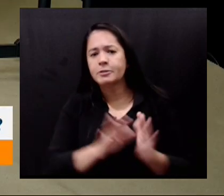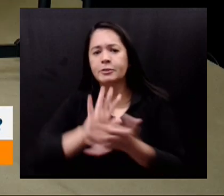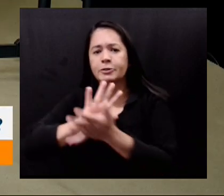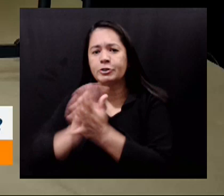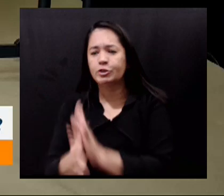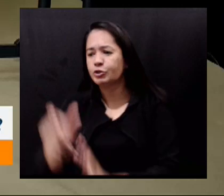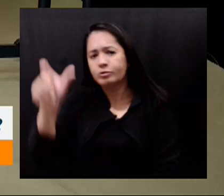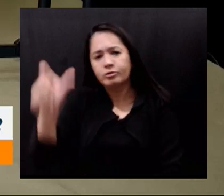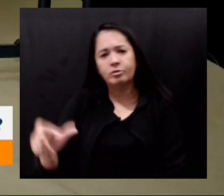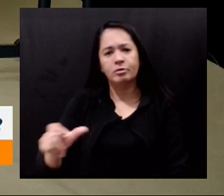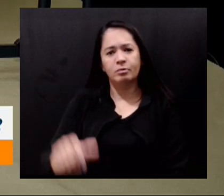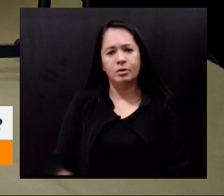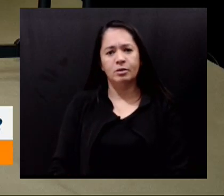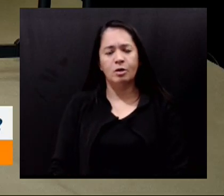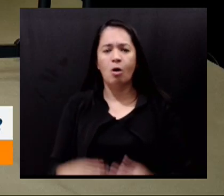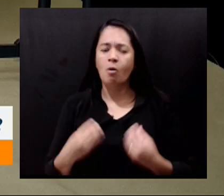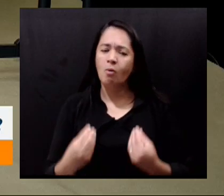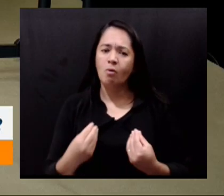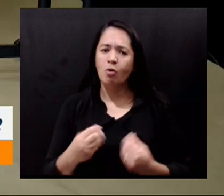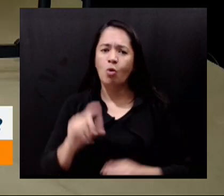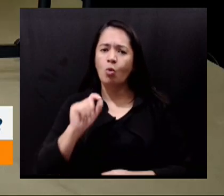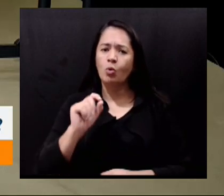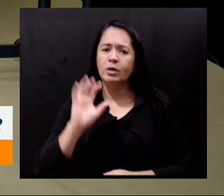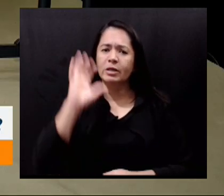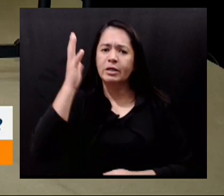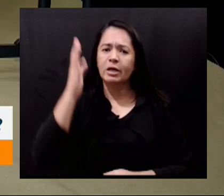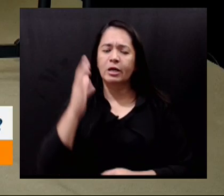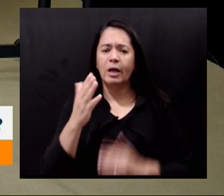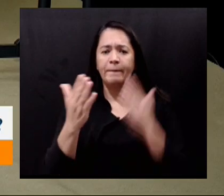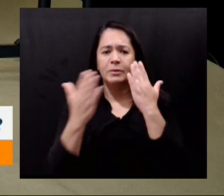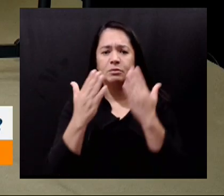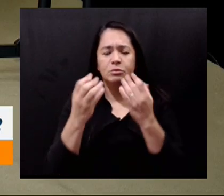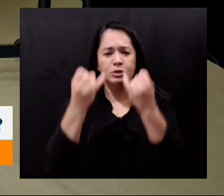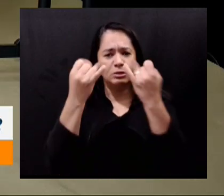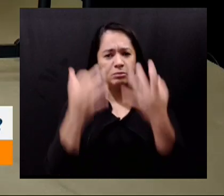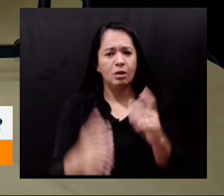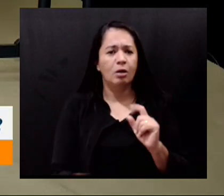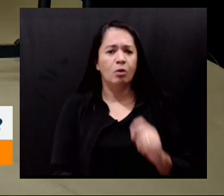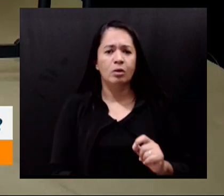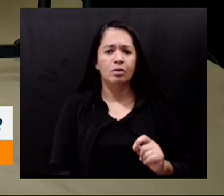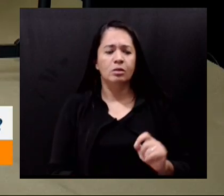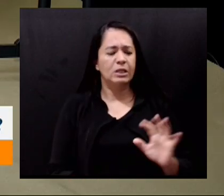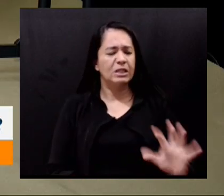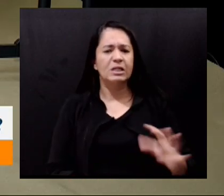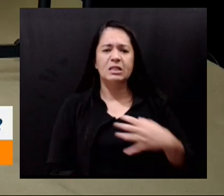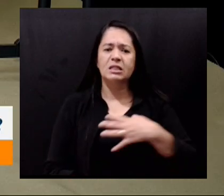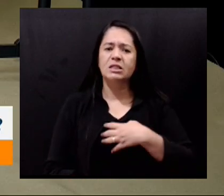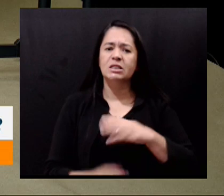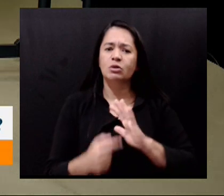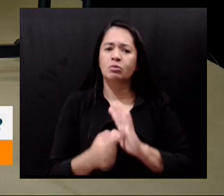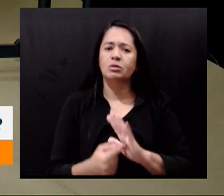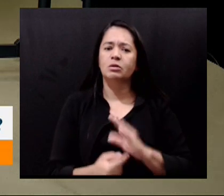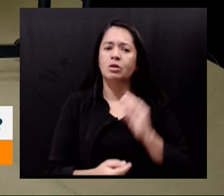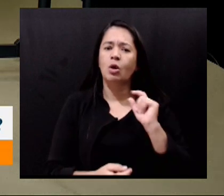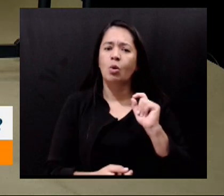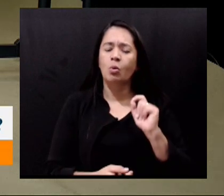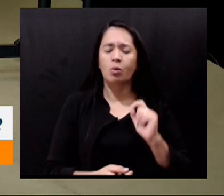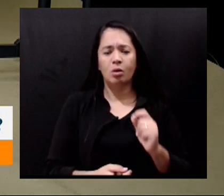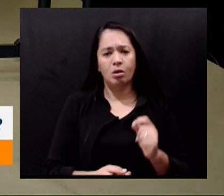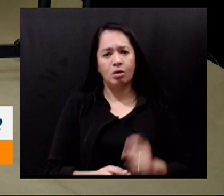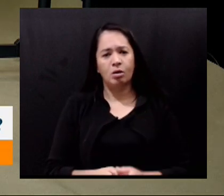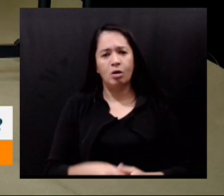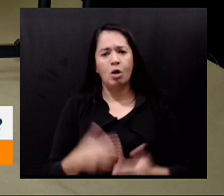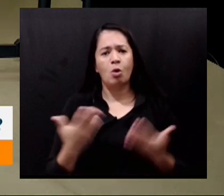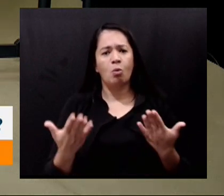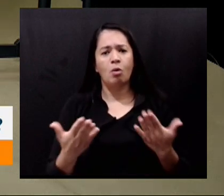Poxa vida, o que que a psicologia traz para a gente? O que que é esse comportamento? Qual que é a avaliação psicológica sobre